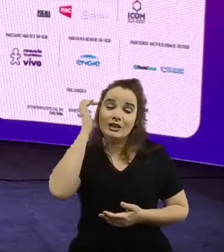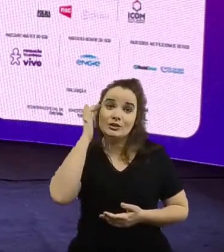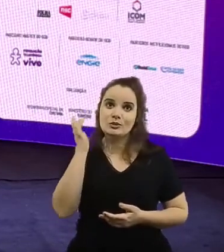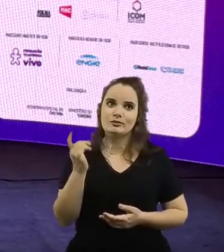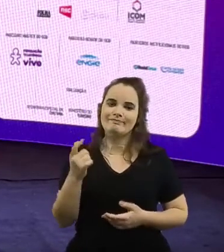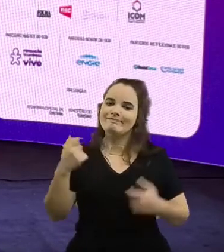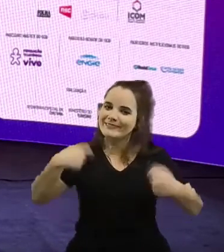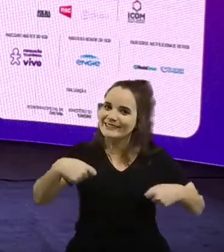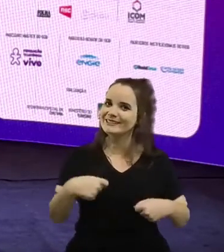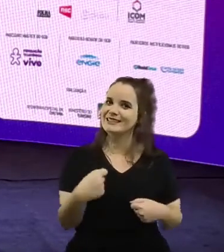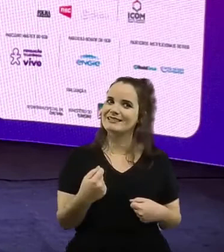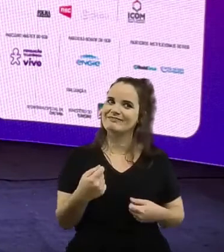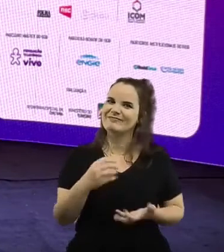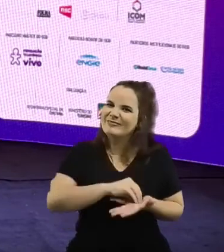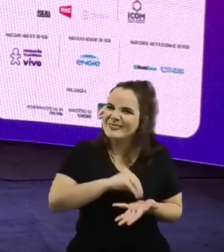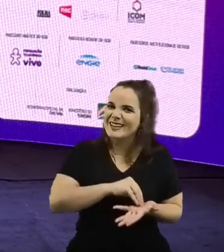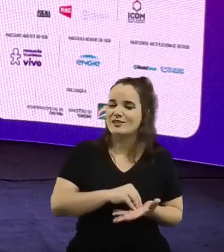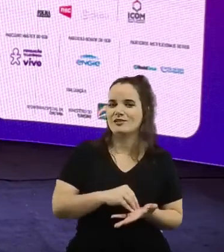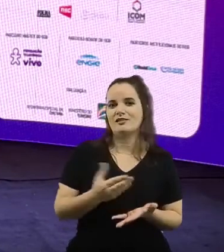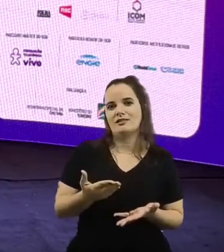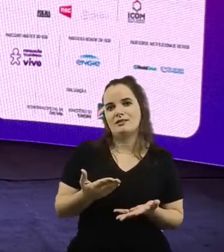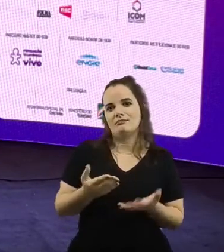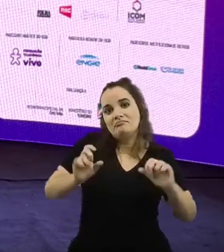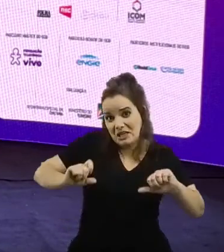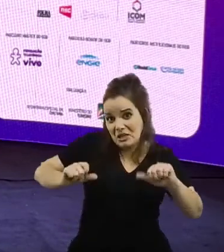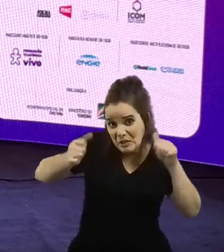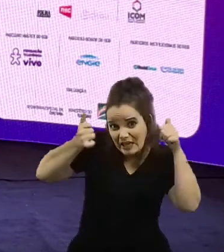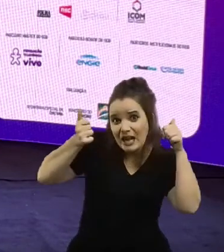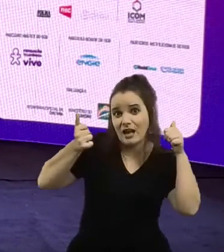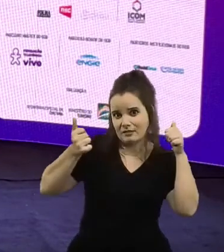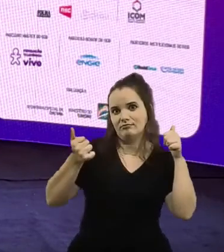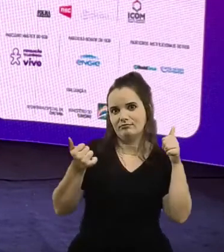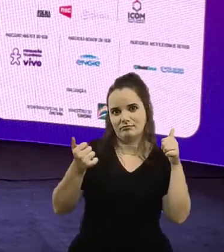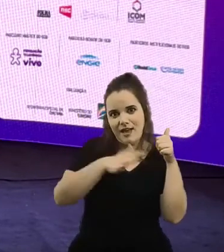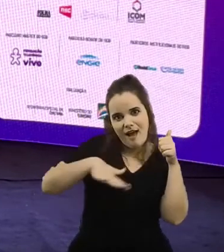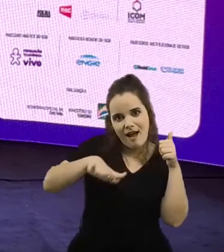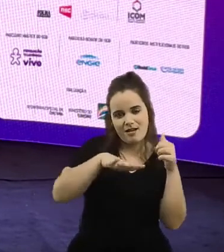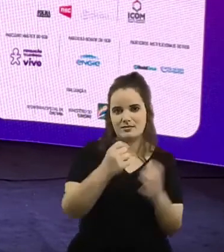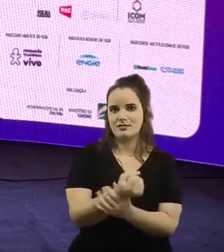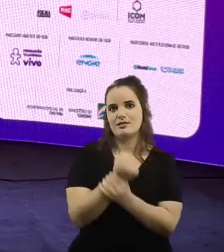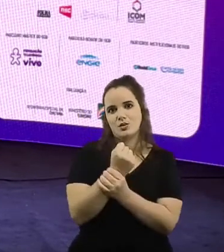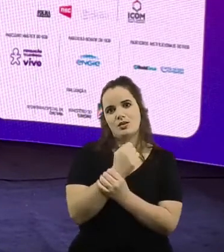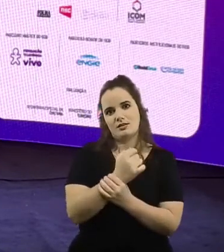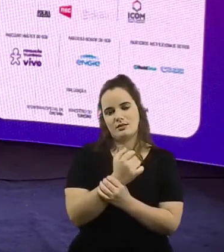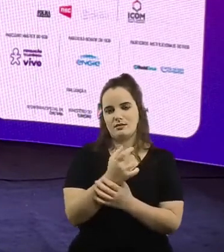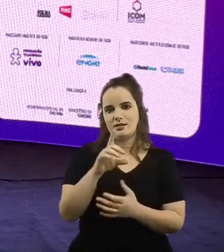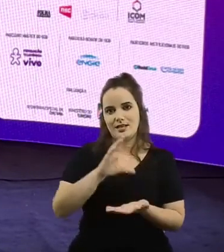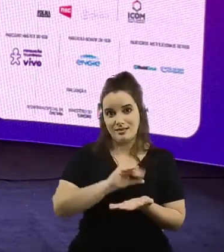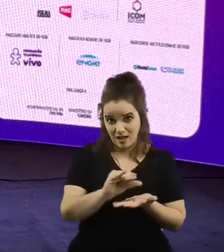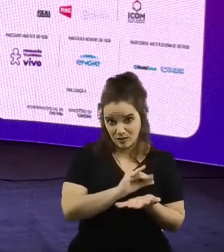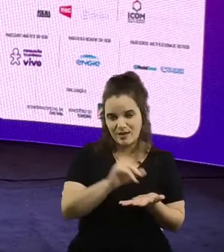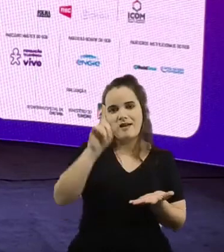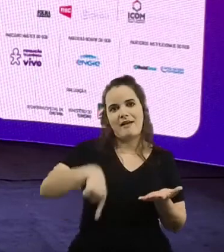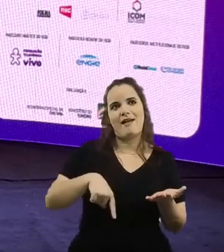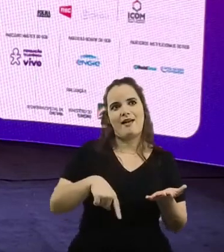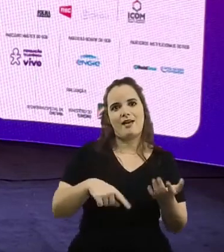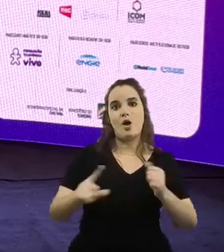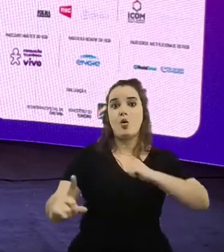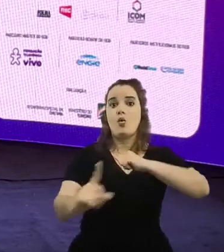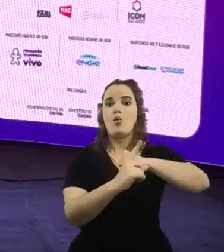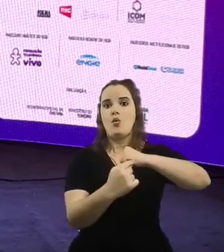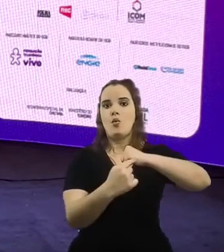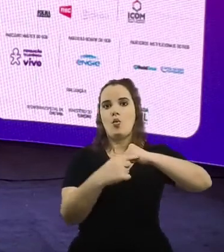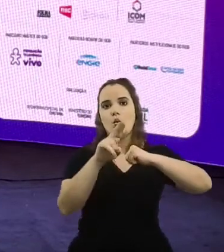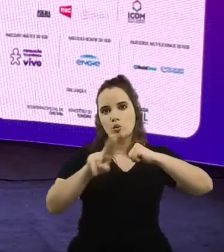ter nas regulações de proteção de dados estão relacionadas a essa questão da comunicação com o usuário final. Eu acho que